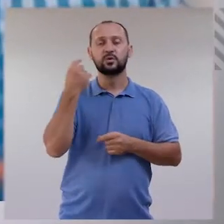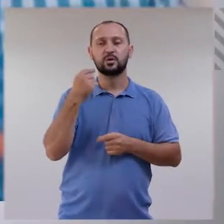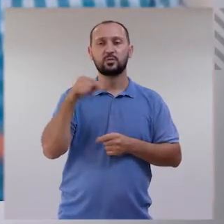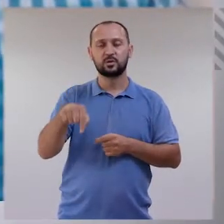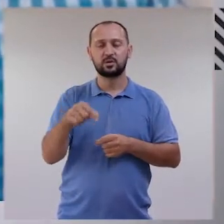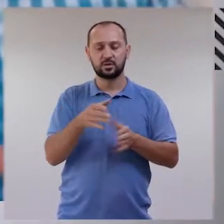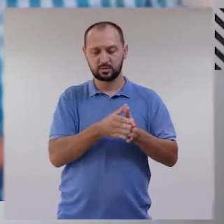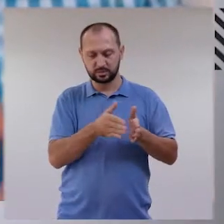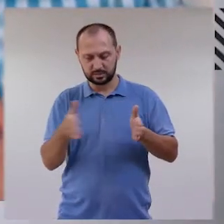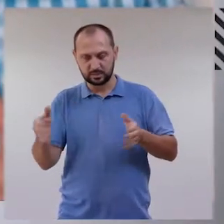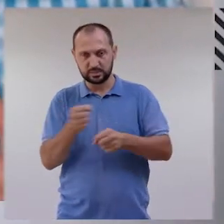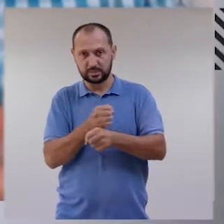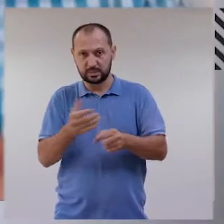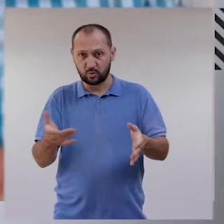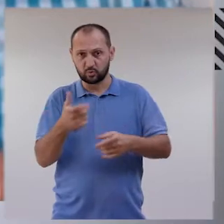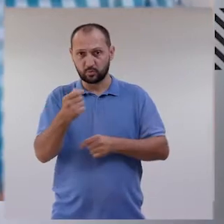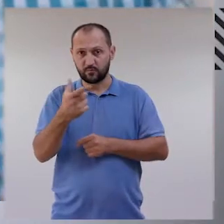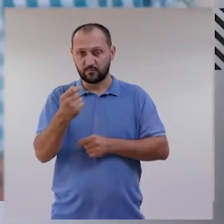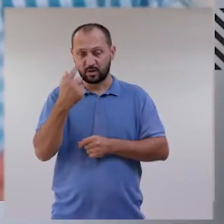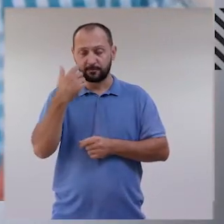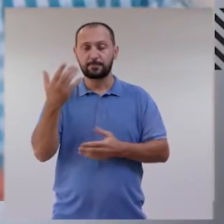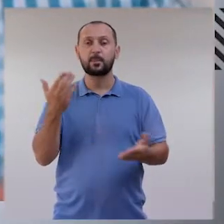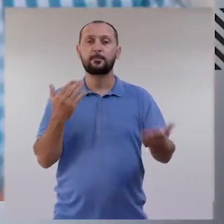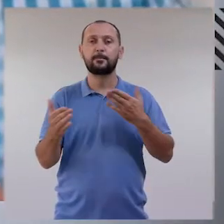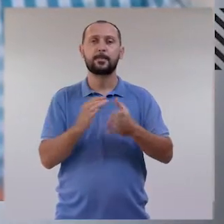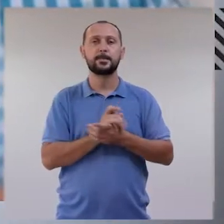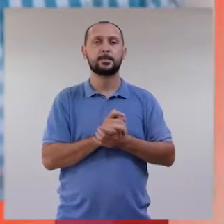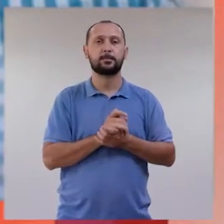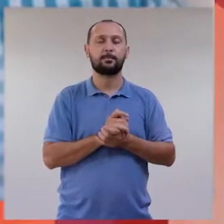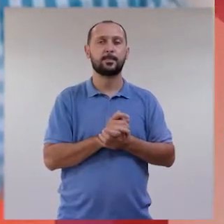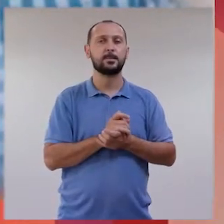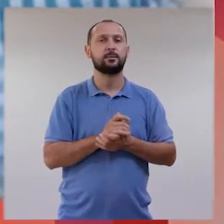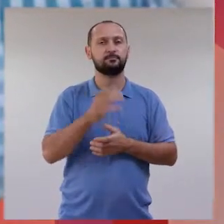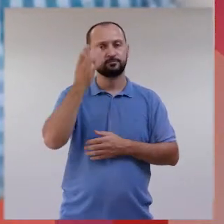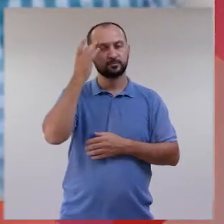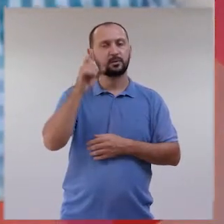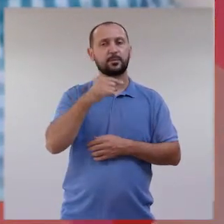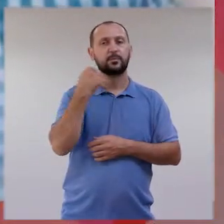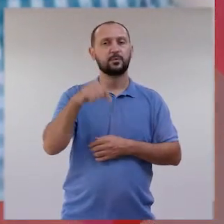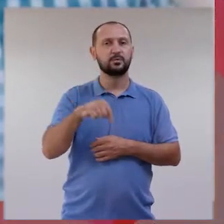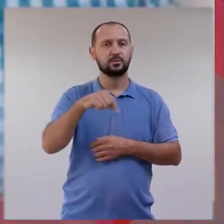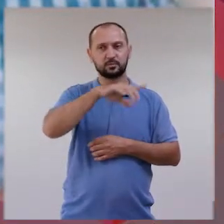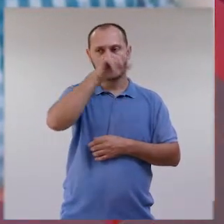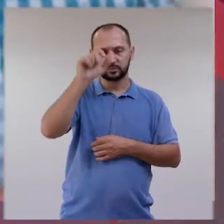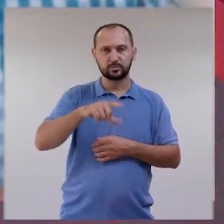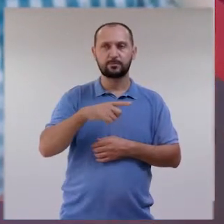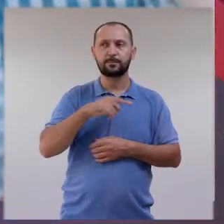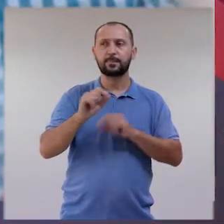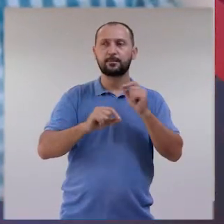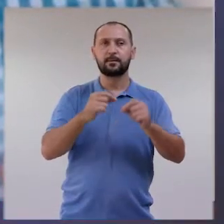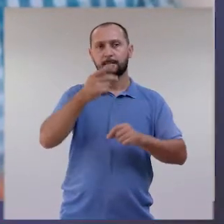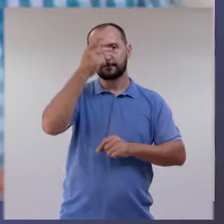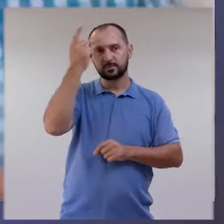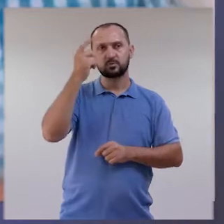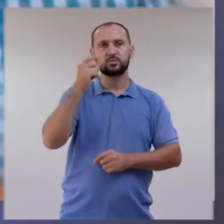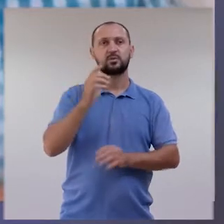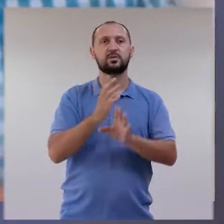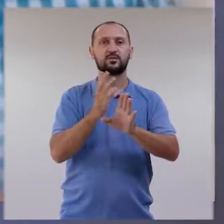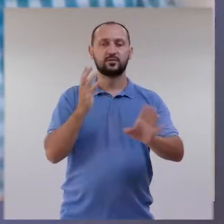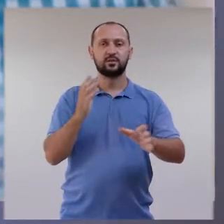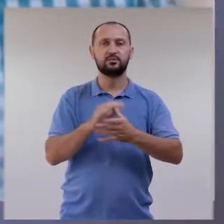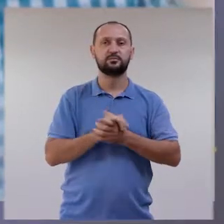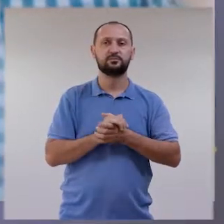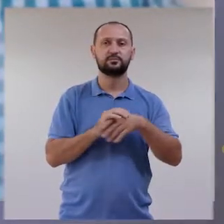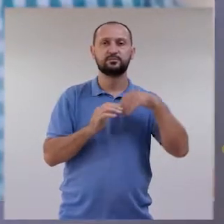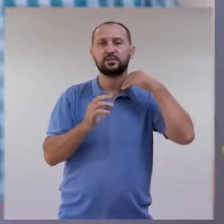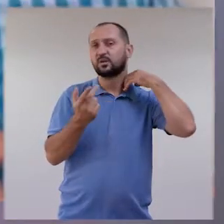período, e comparar com esse período desse ano. Eu creio, sim, que morreu também aqui no nosso estado, pessoas aguardando na